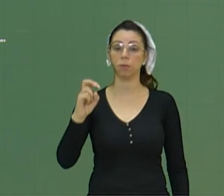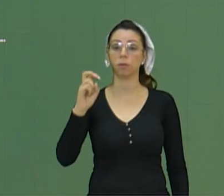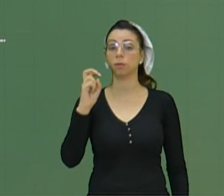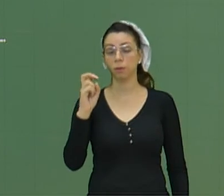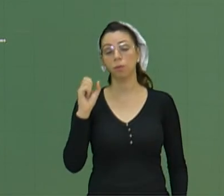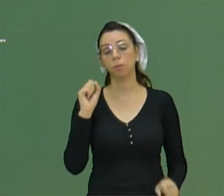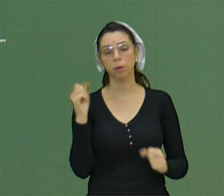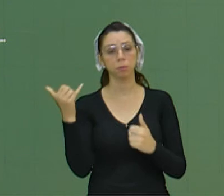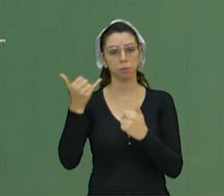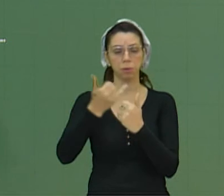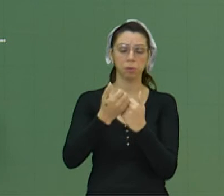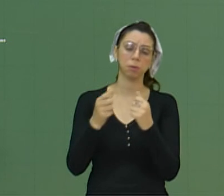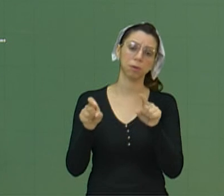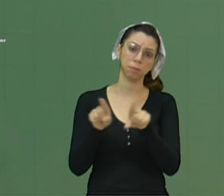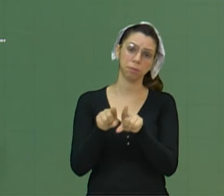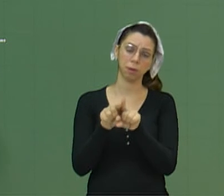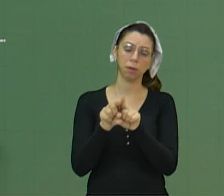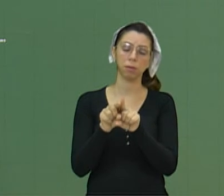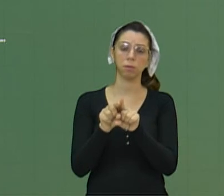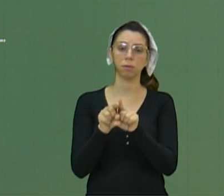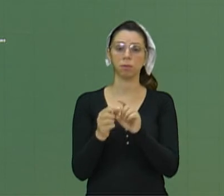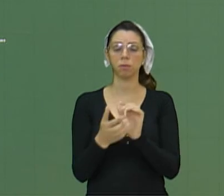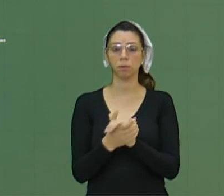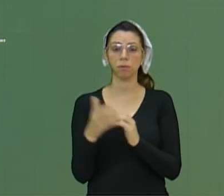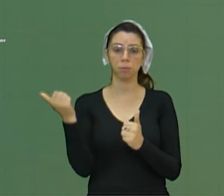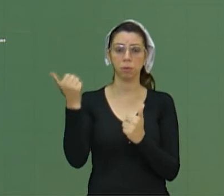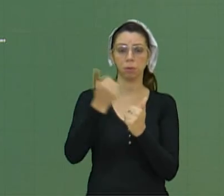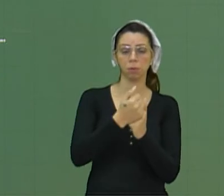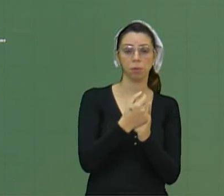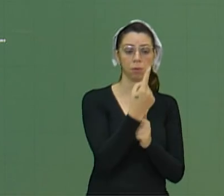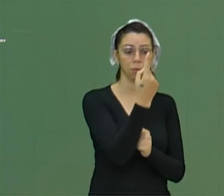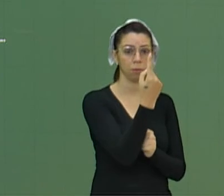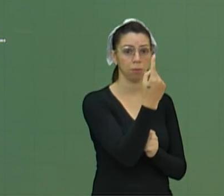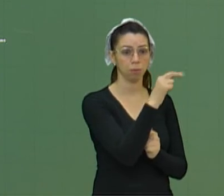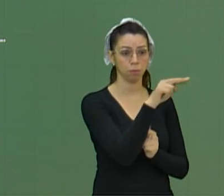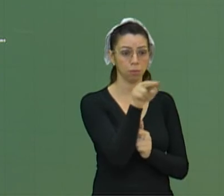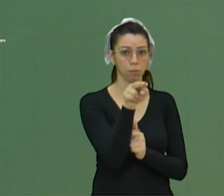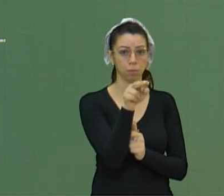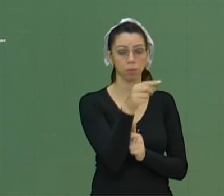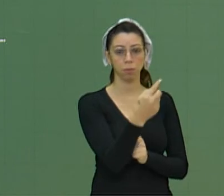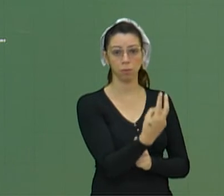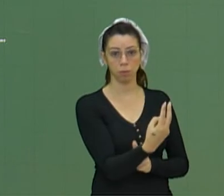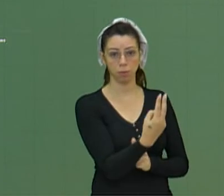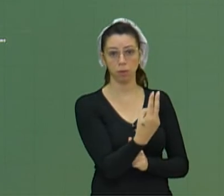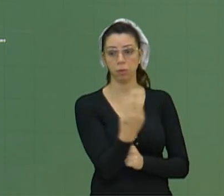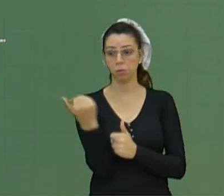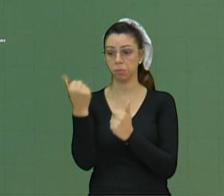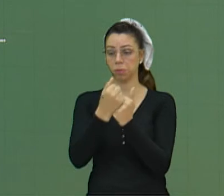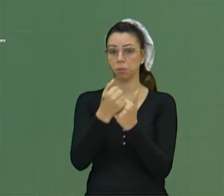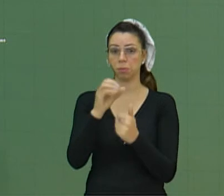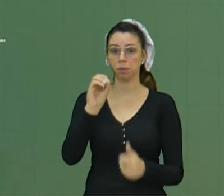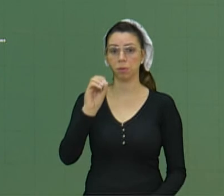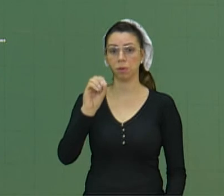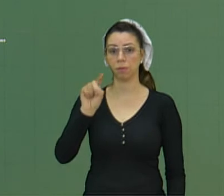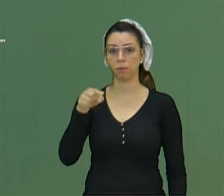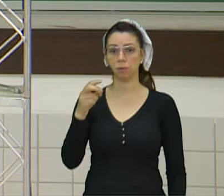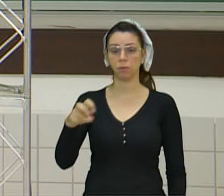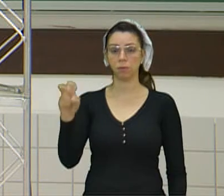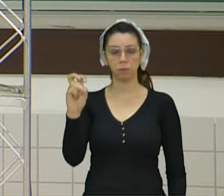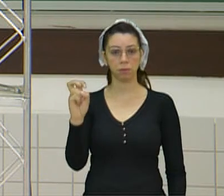ser 1 sobre 2 aqui. A resistência iria diminuir pela